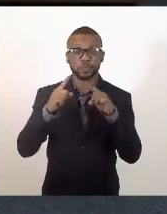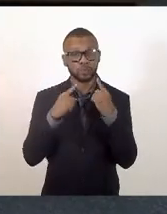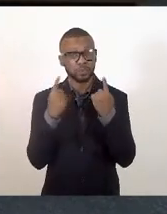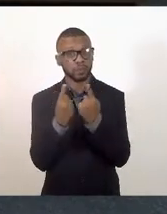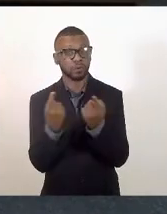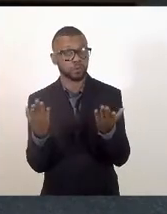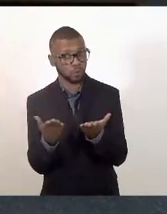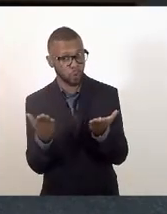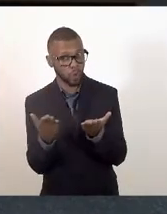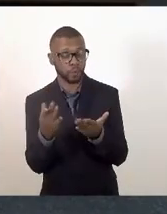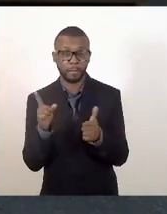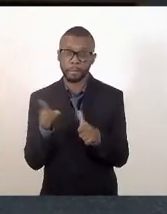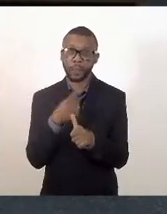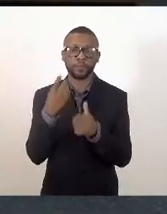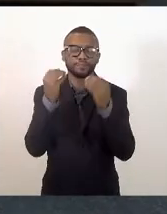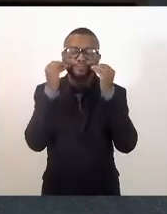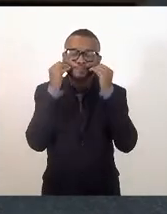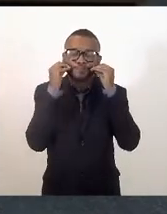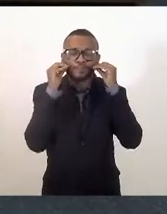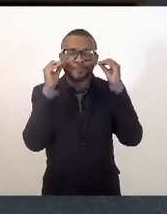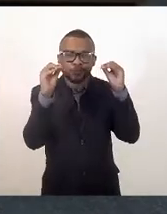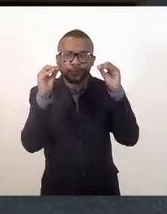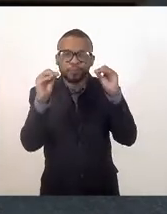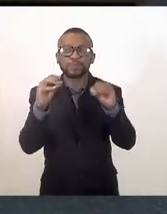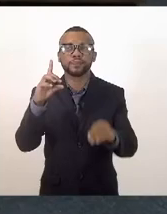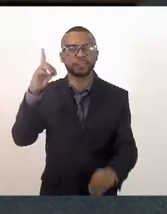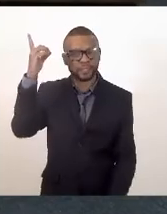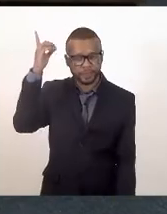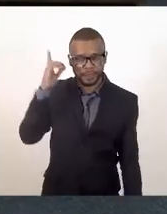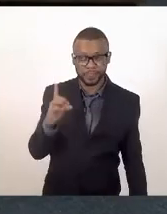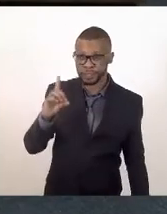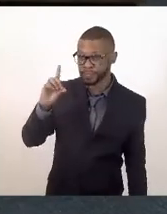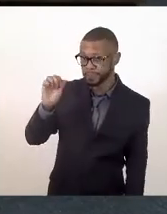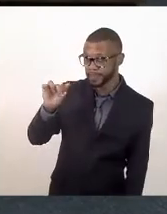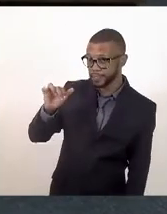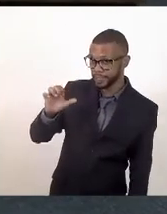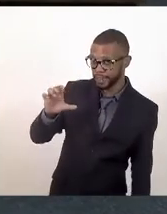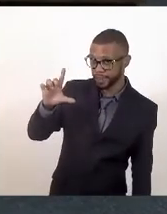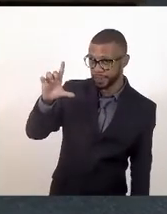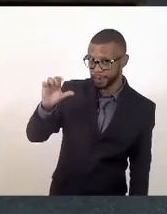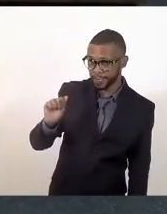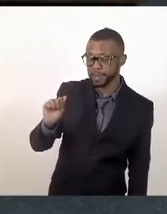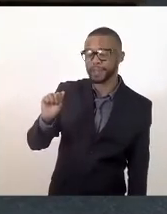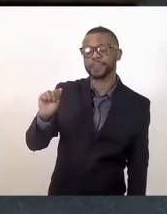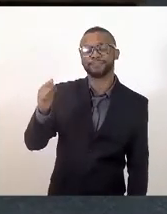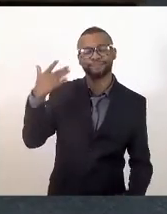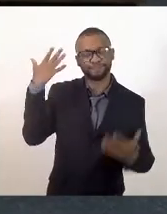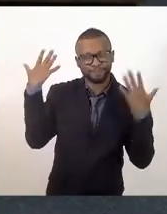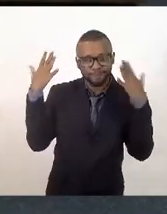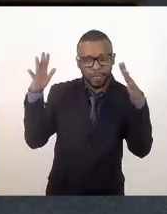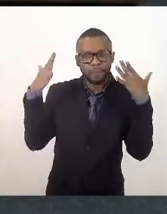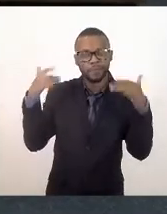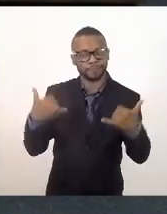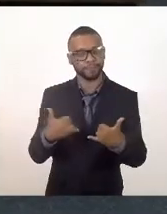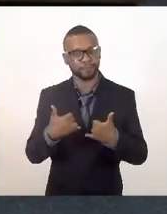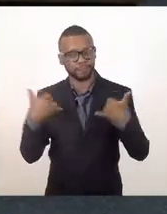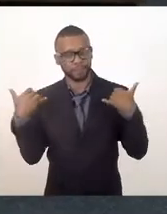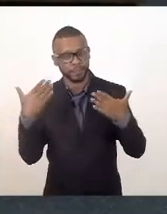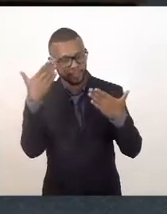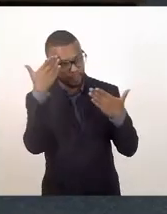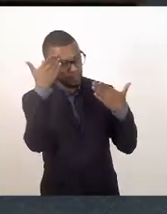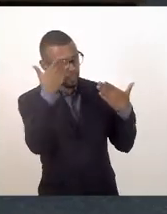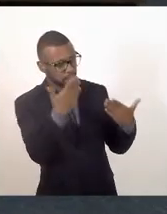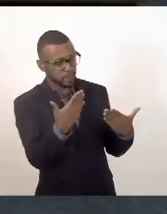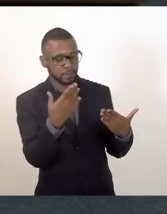hoje. Primeiro, mandar um beijo para a Dani. Dani, parabéns pelo seu aniversário. Agradecer ao deputado